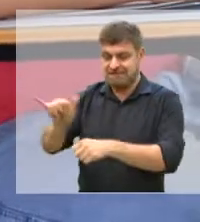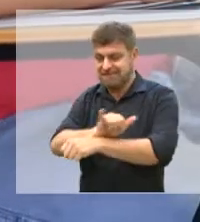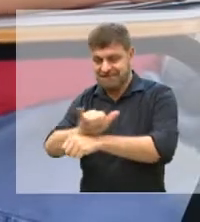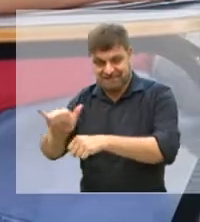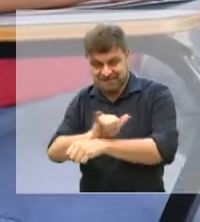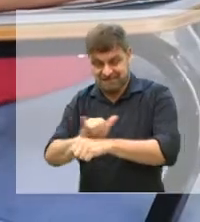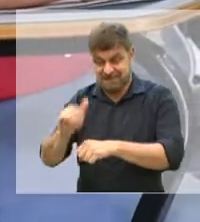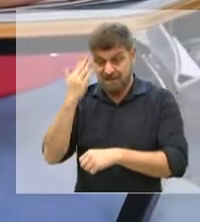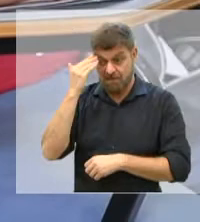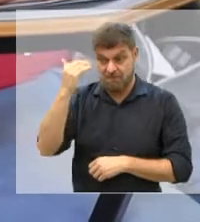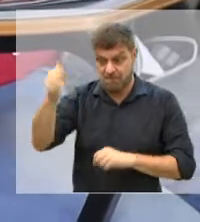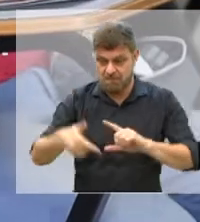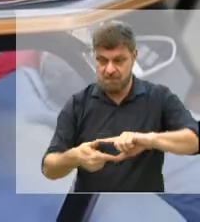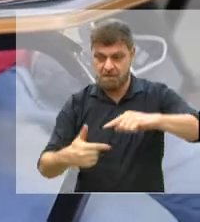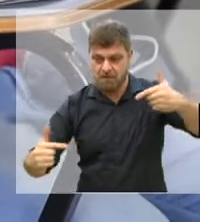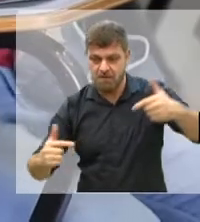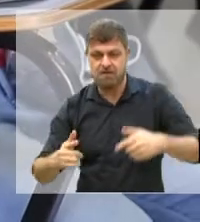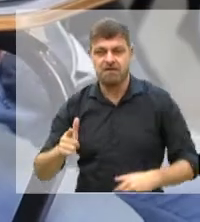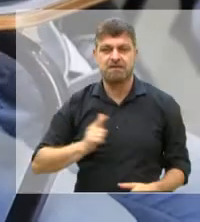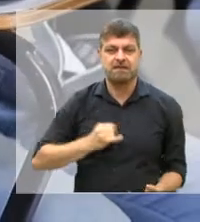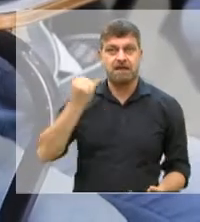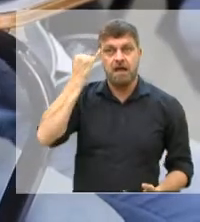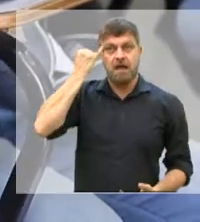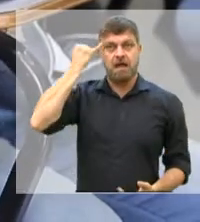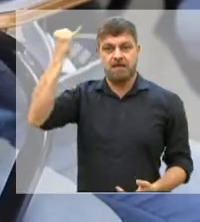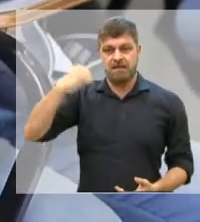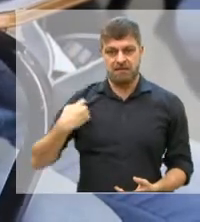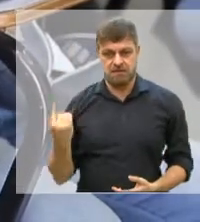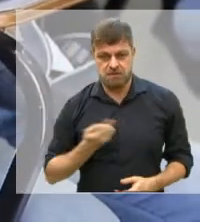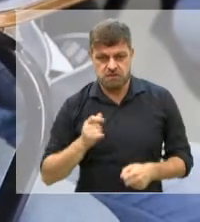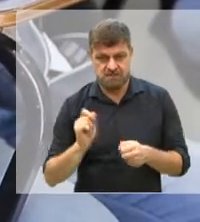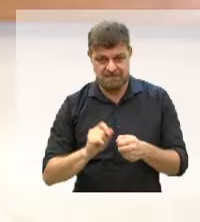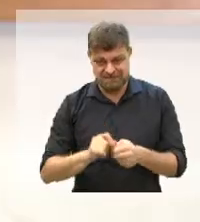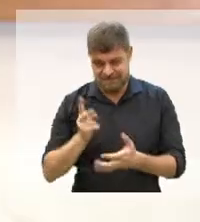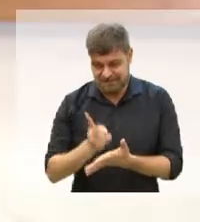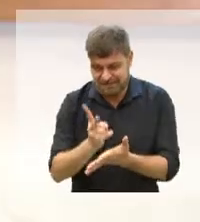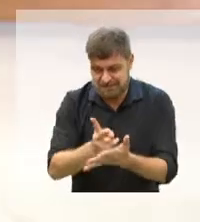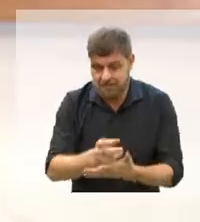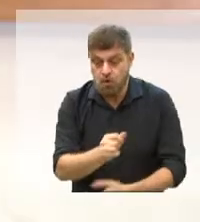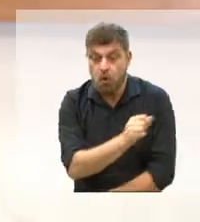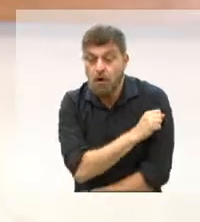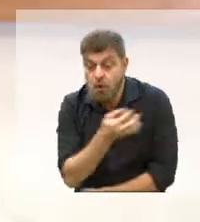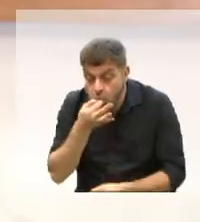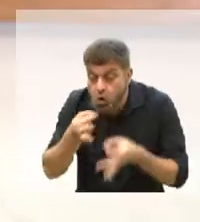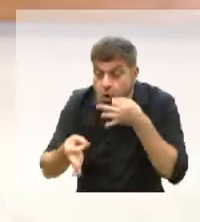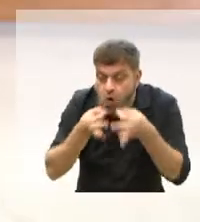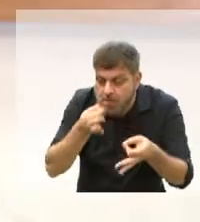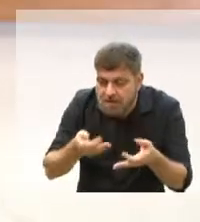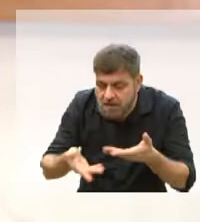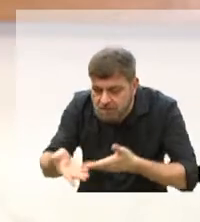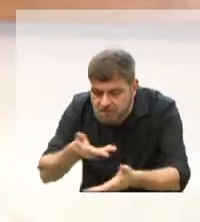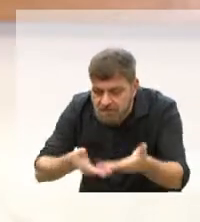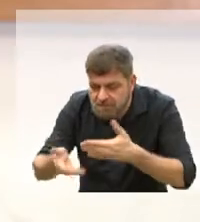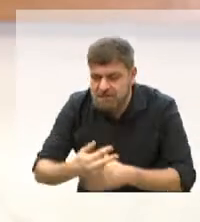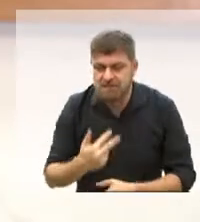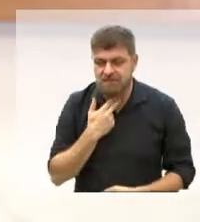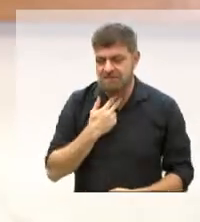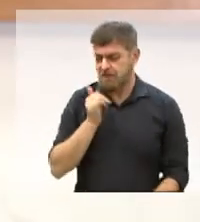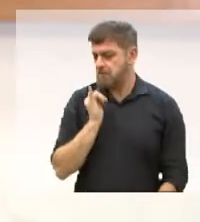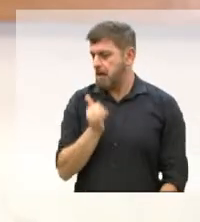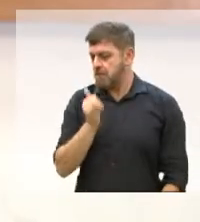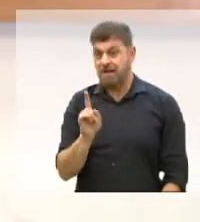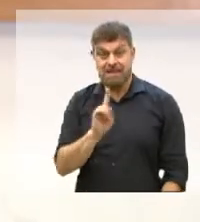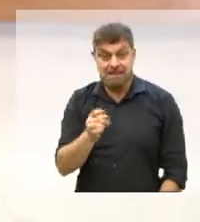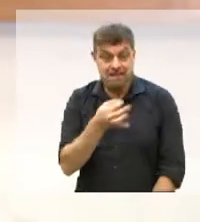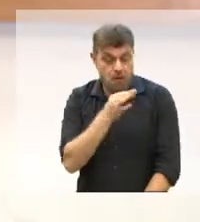mais progressista, assim, então a ideia de você trazer algo que sempre os alunos têm a dizer, do que a gente comentava anteriormente, né, acho que o professor Nelson pode até